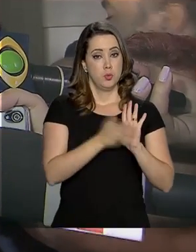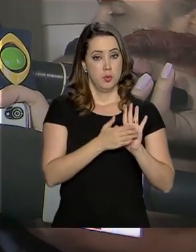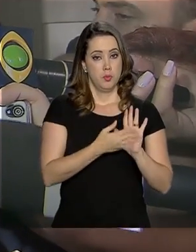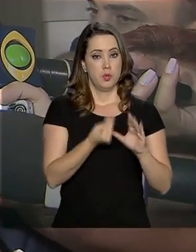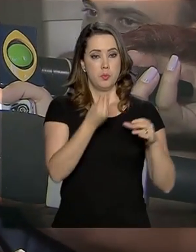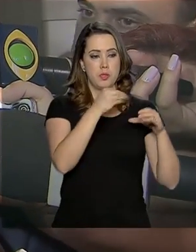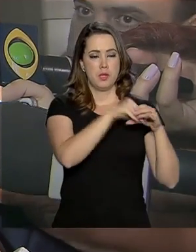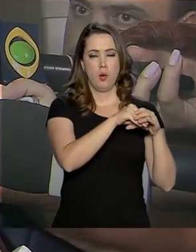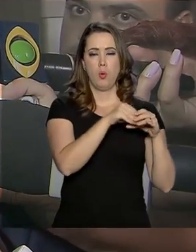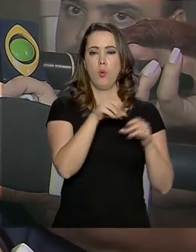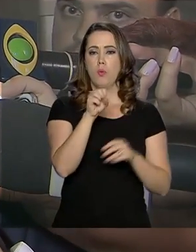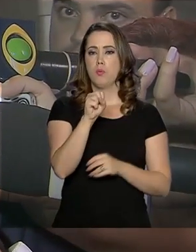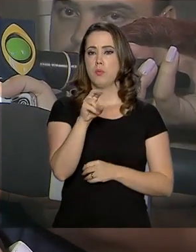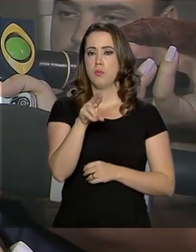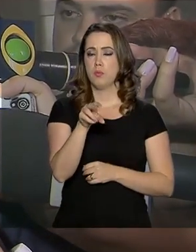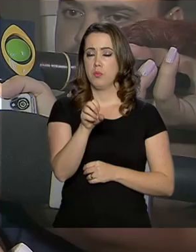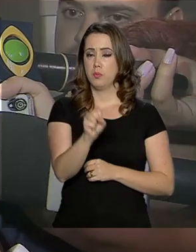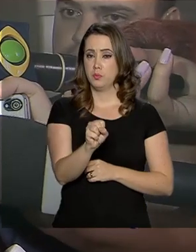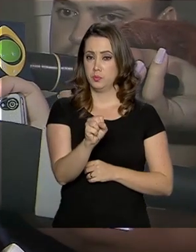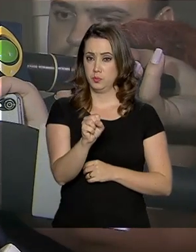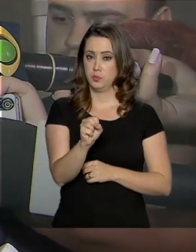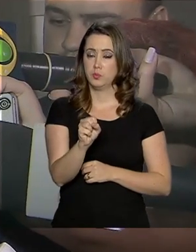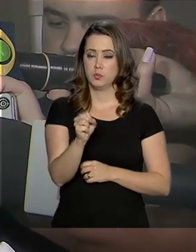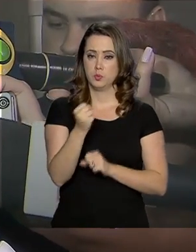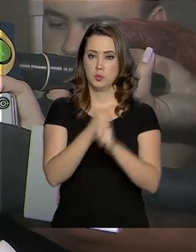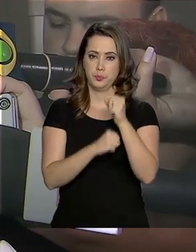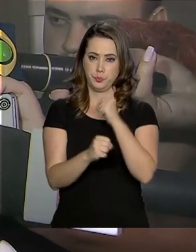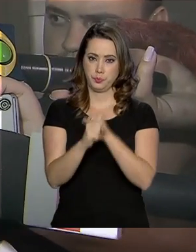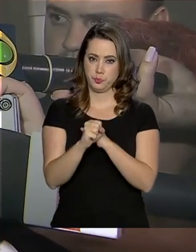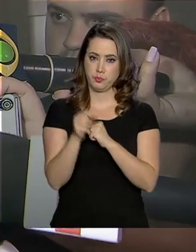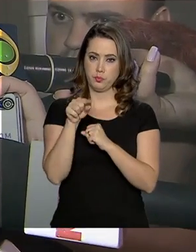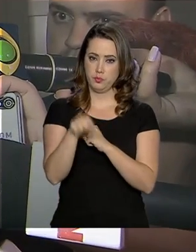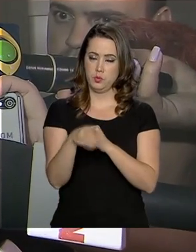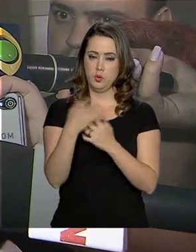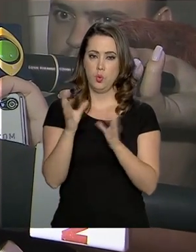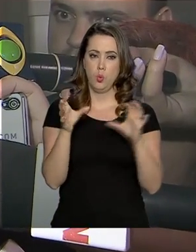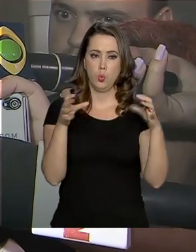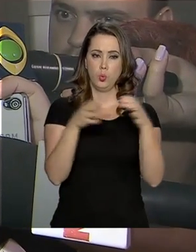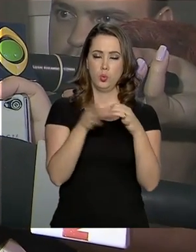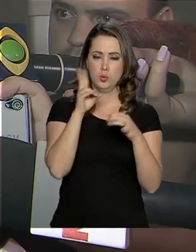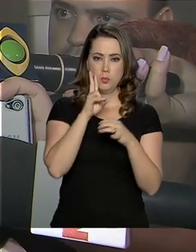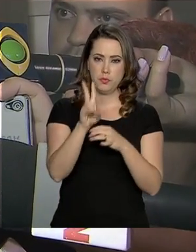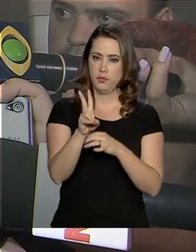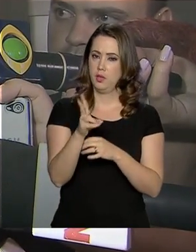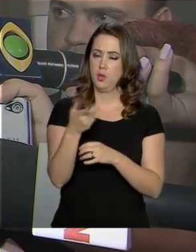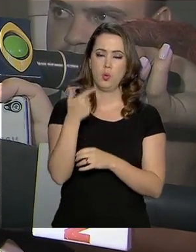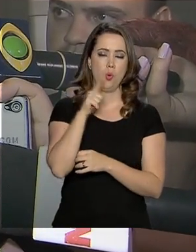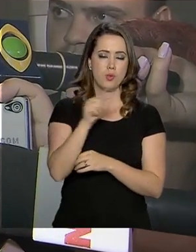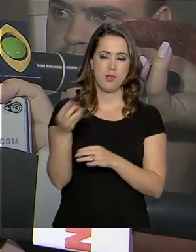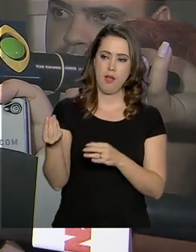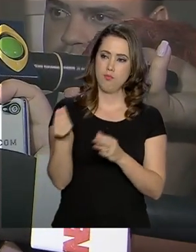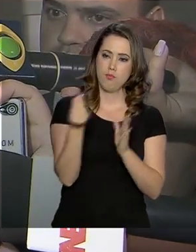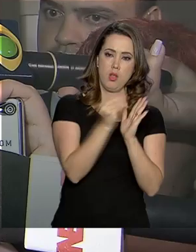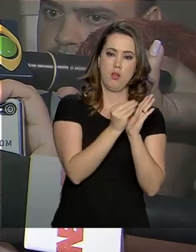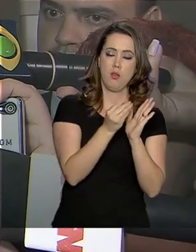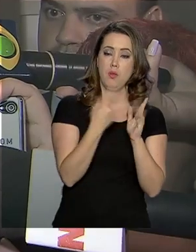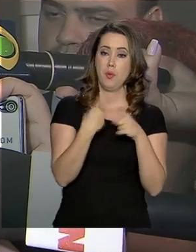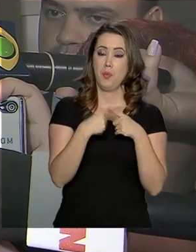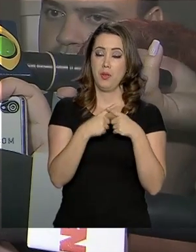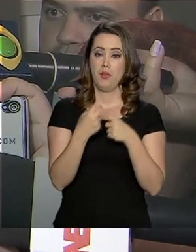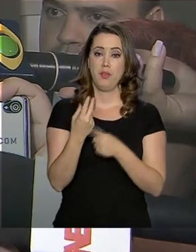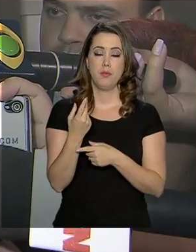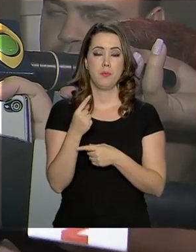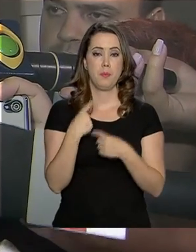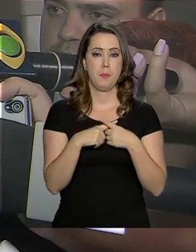SUS no ano passado. A Conitec, que é quem faz a avaliação, recomendou a não incorporação por conta